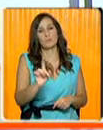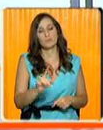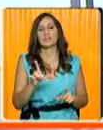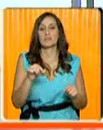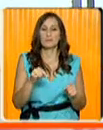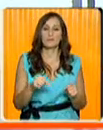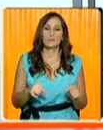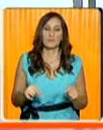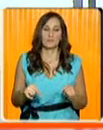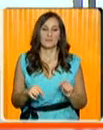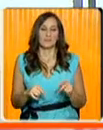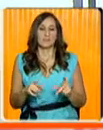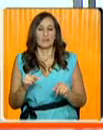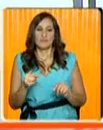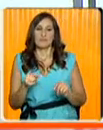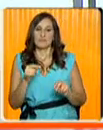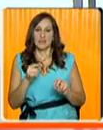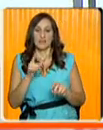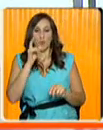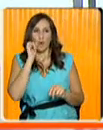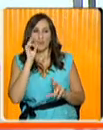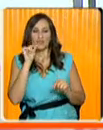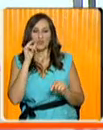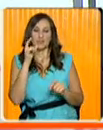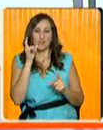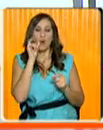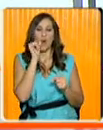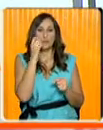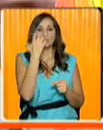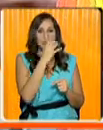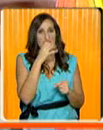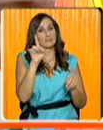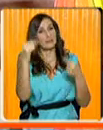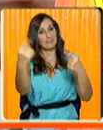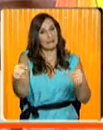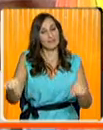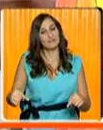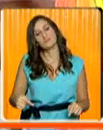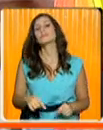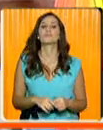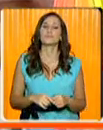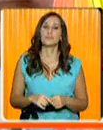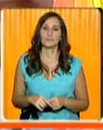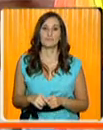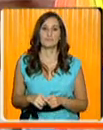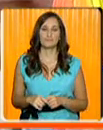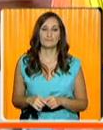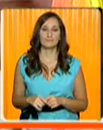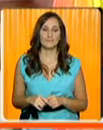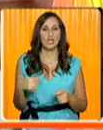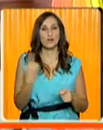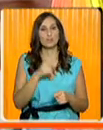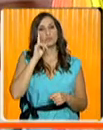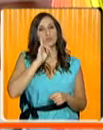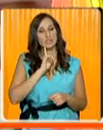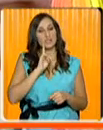versão masculina dessas também mulheres. Também há, verdade, também há porquinhos, também há. É verdade. Também há, também fala ali de alguns homens. Mas nós